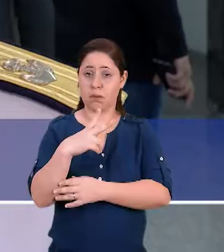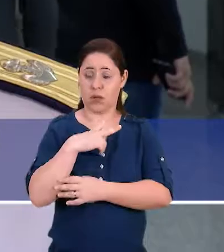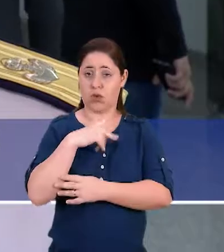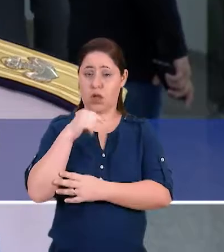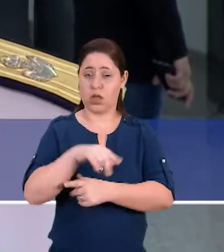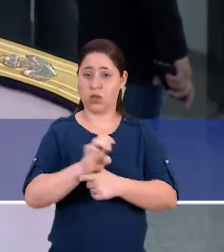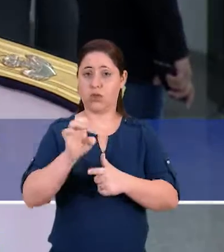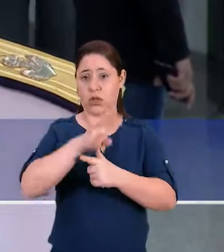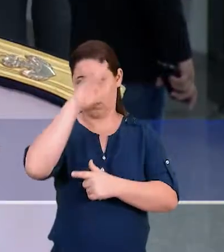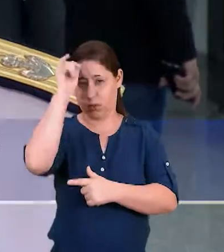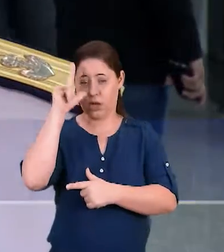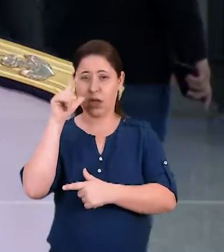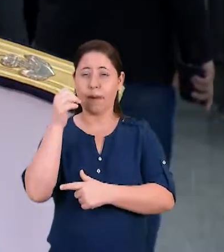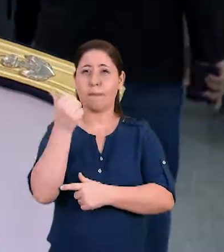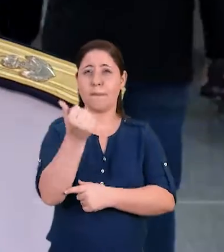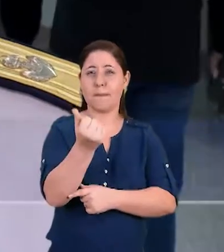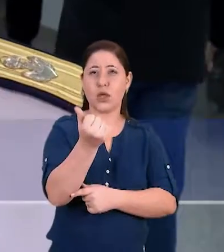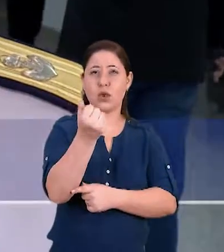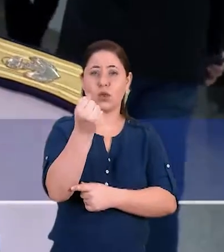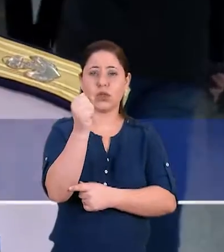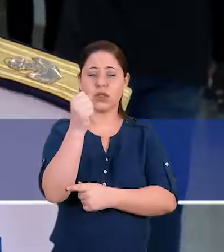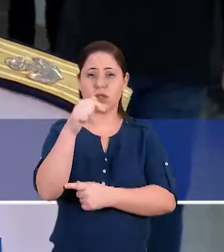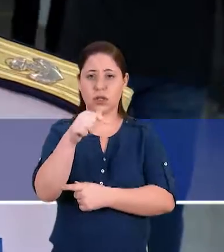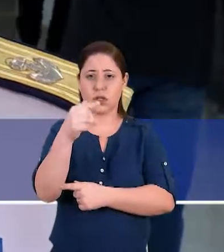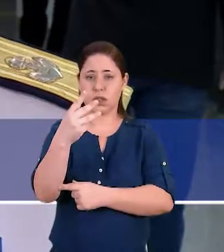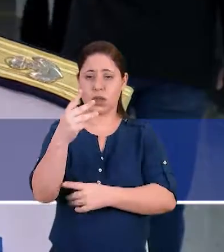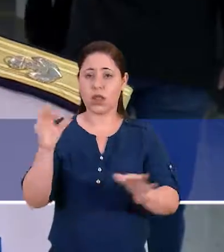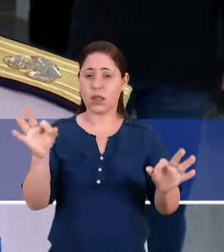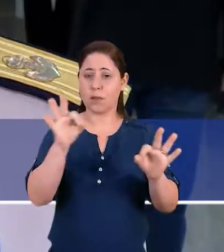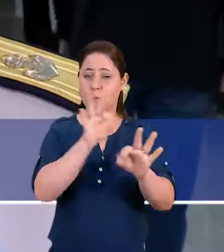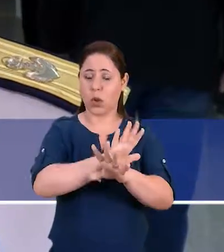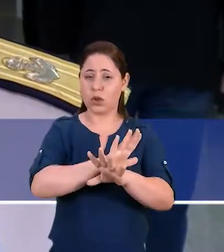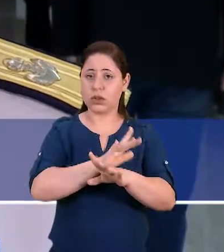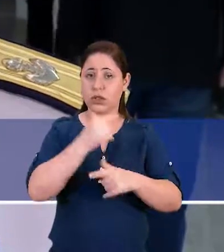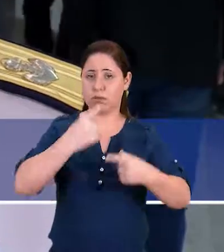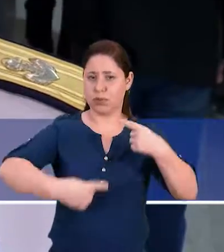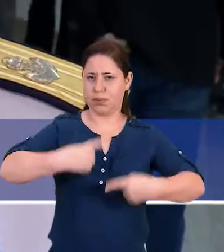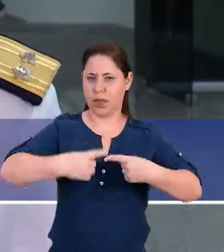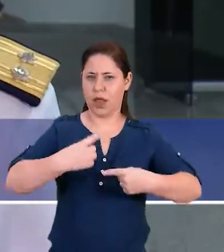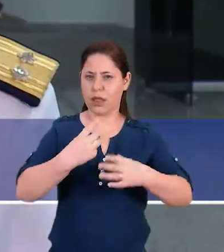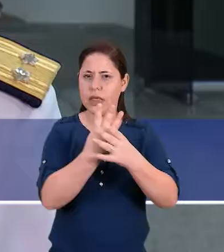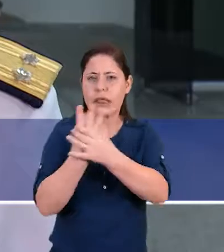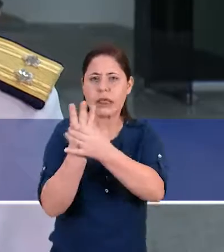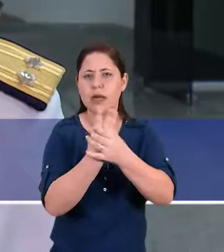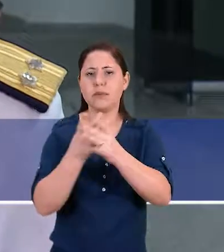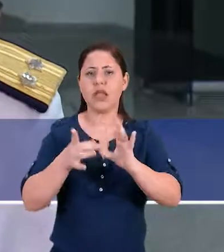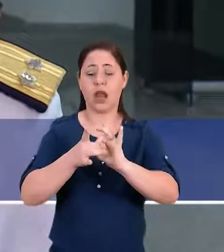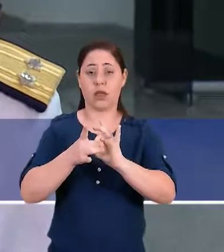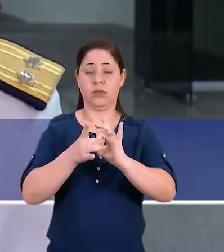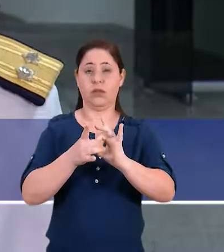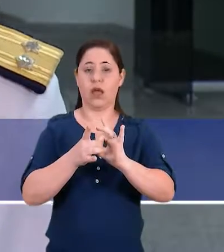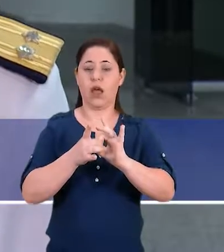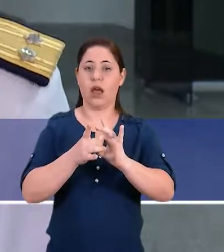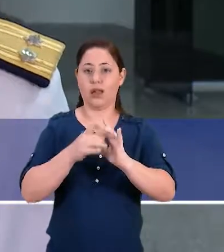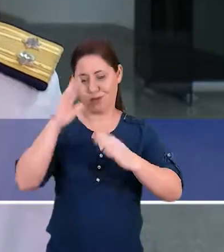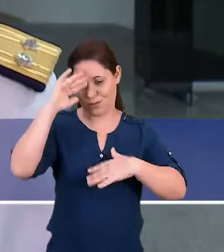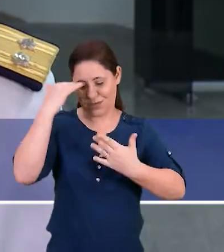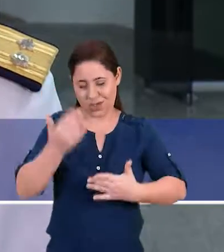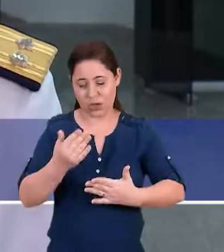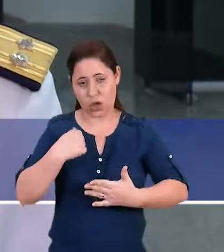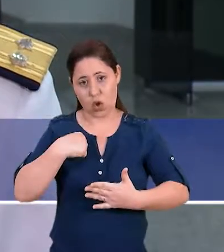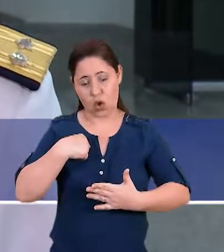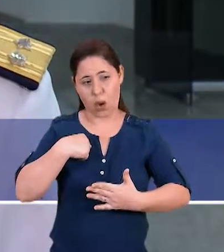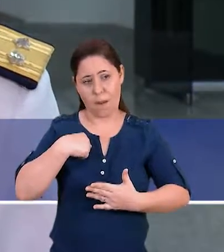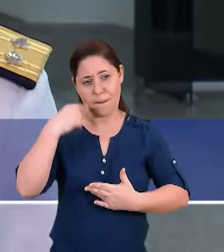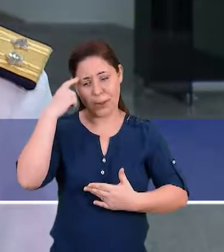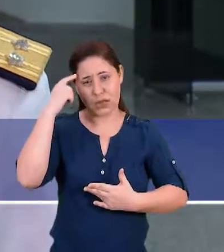e particularmente no Mato Grosso do Sul desde 1873, logo após a Guerra da Tríplice Aliança. Essa homenagem que é feita, no caso, para